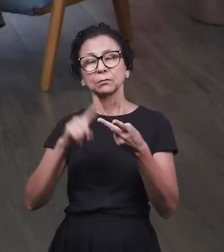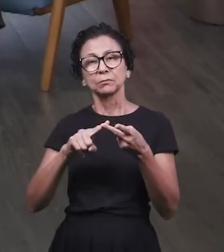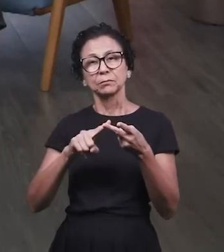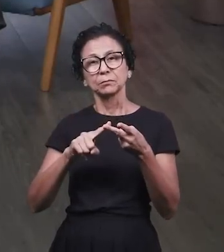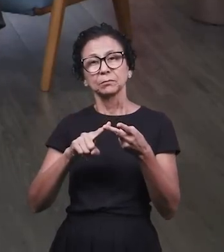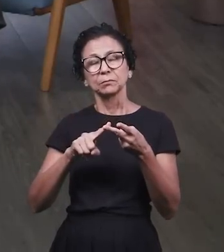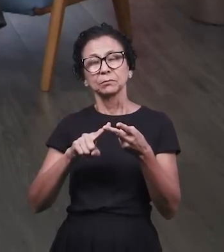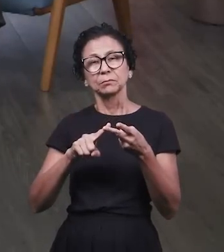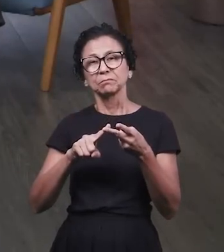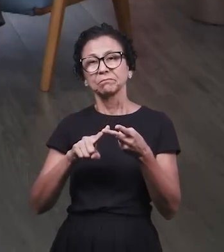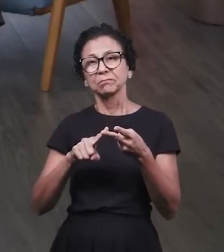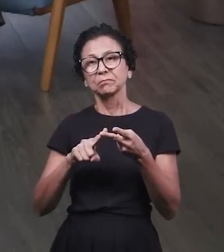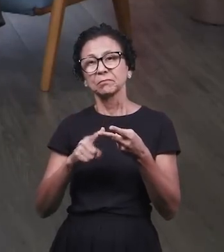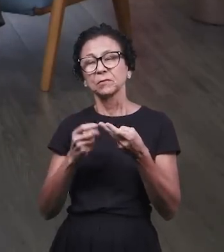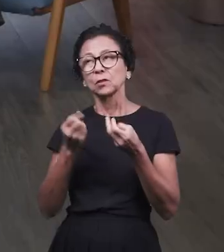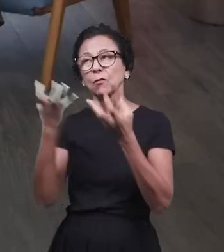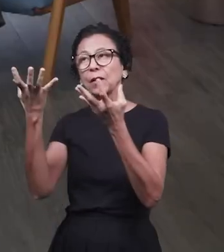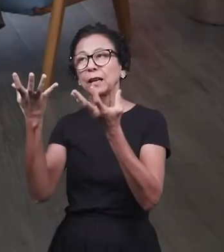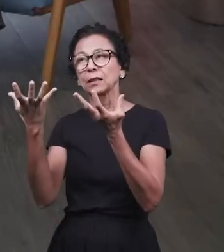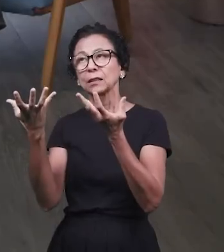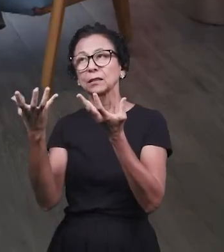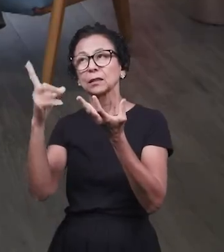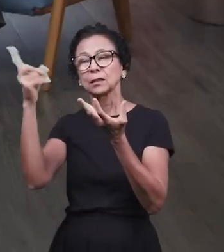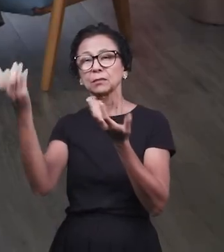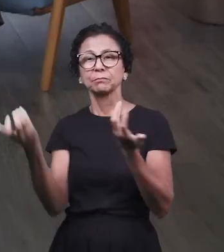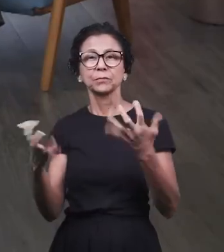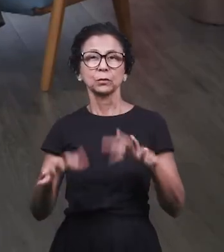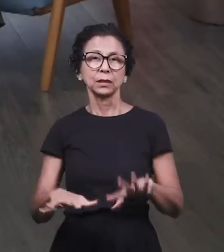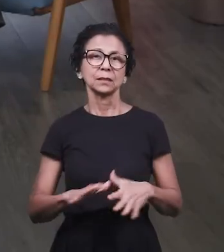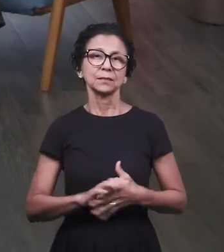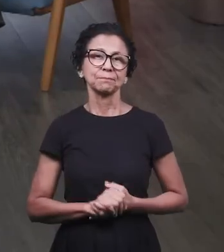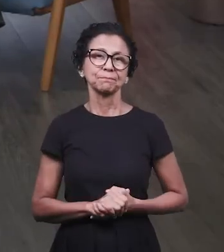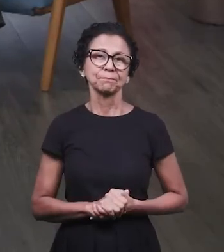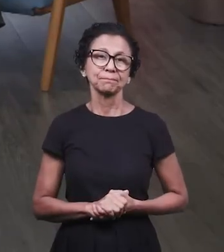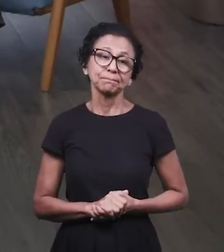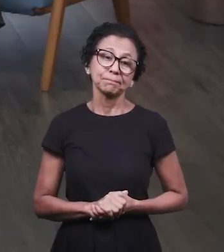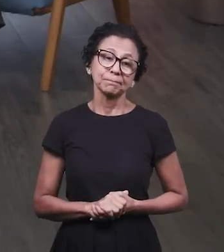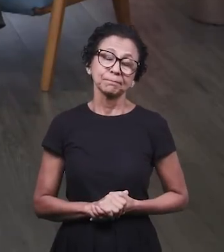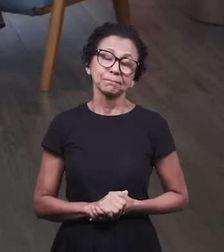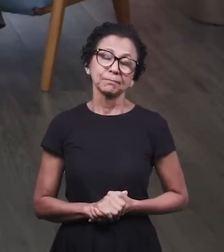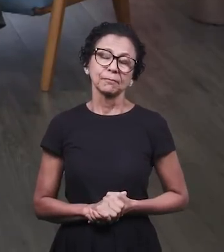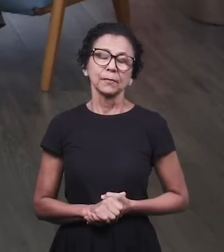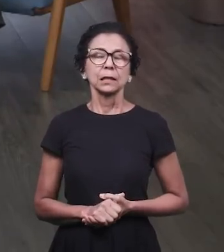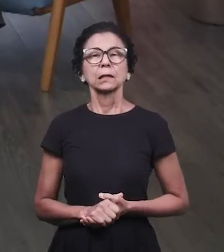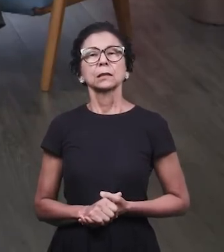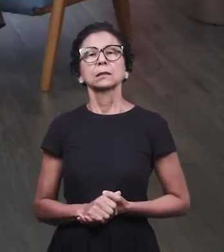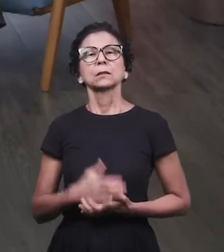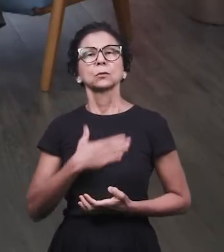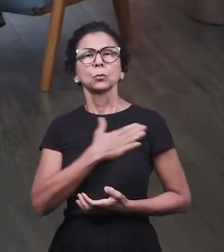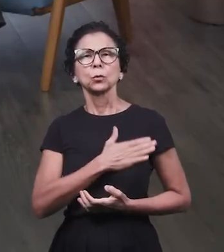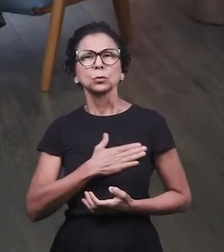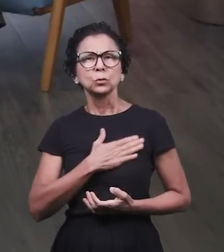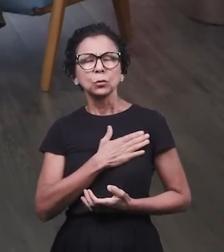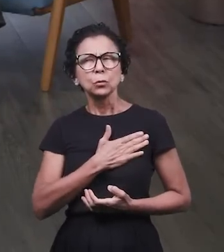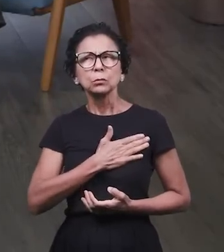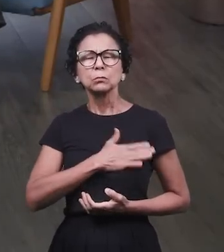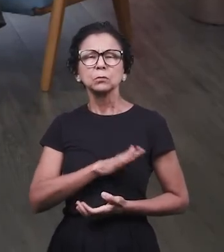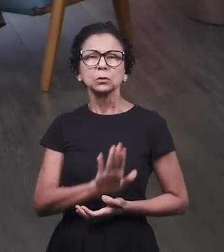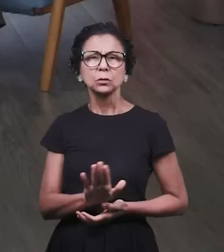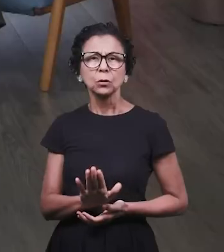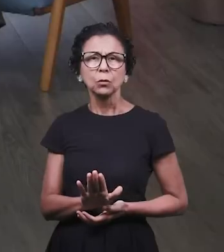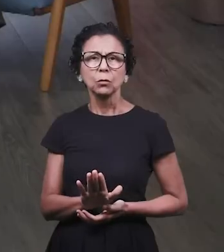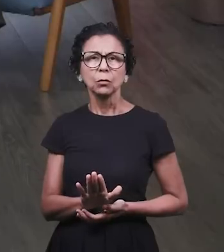de todas as outras, ou entre todas as outras, enxergar nela aquilo que para ele é